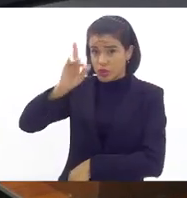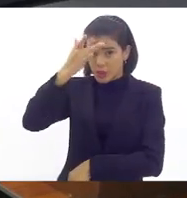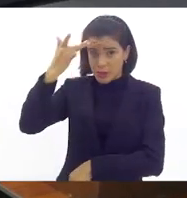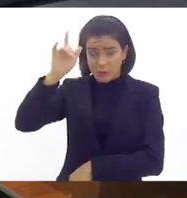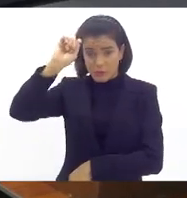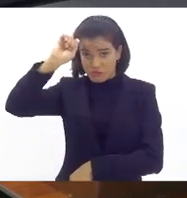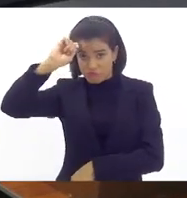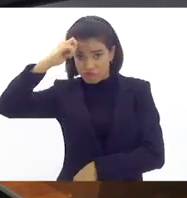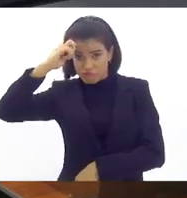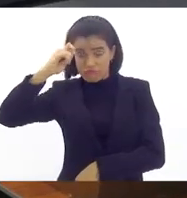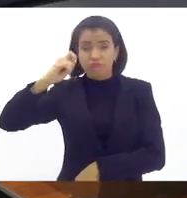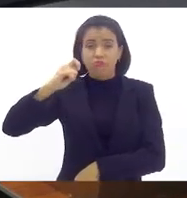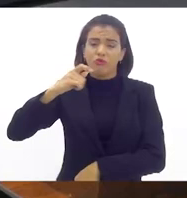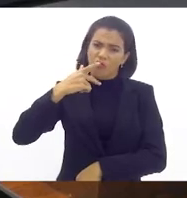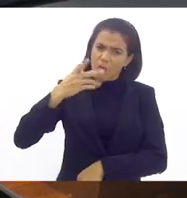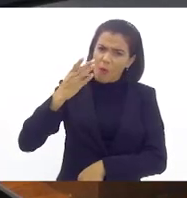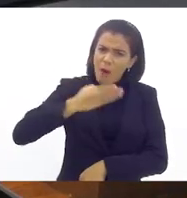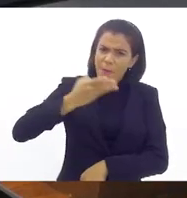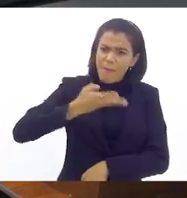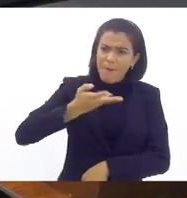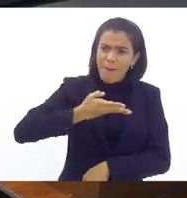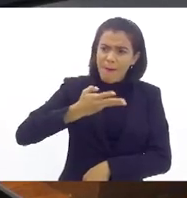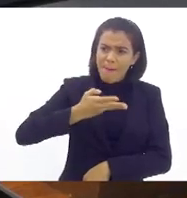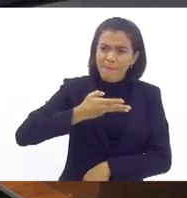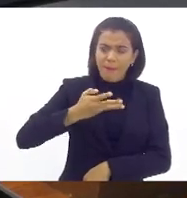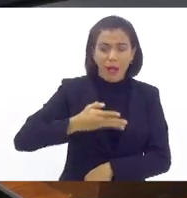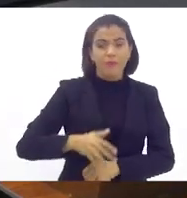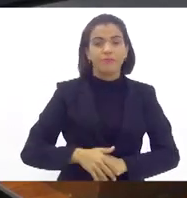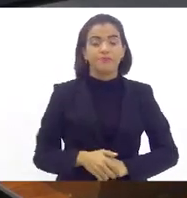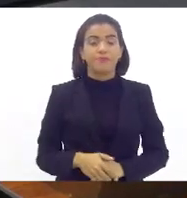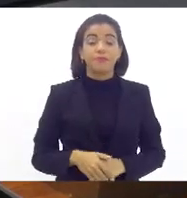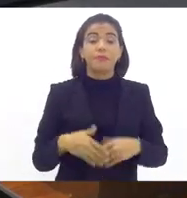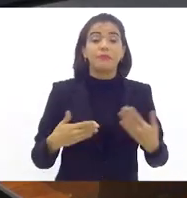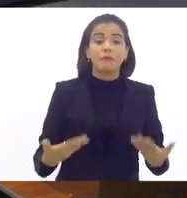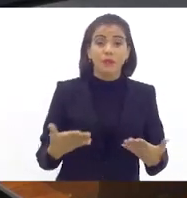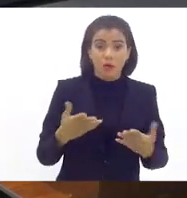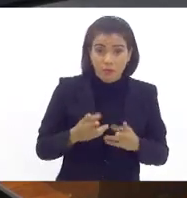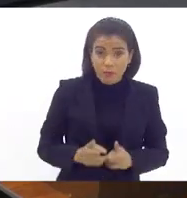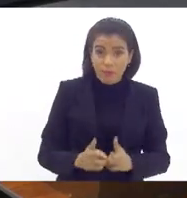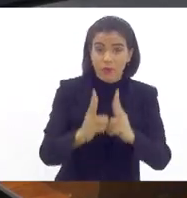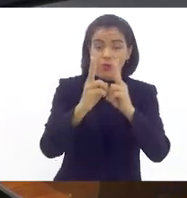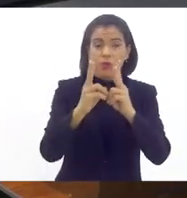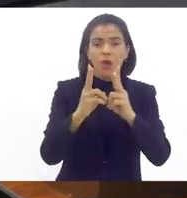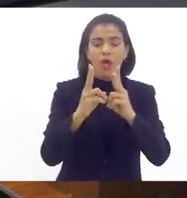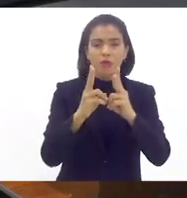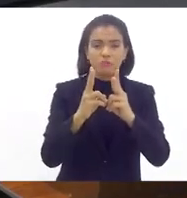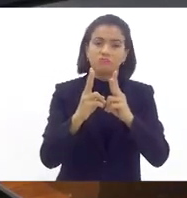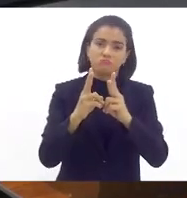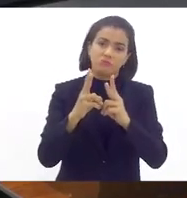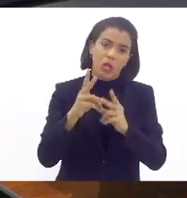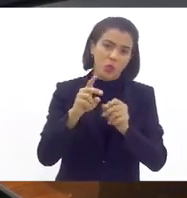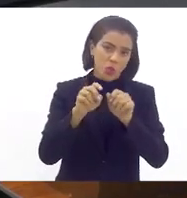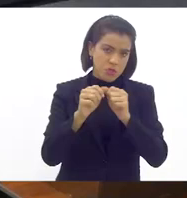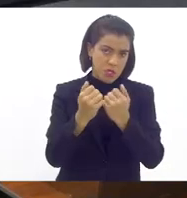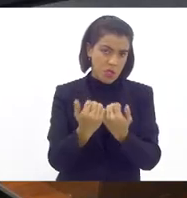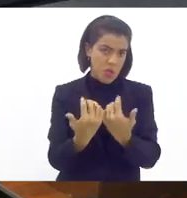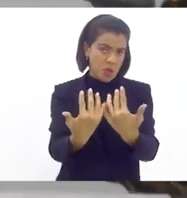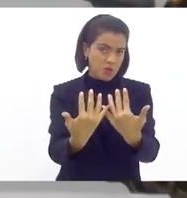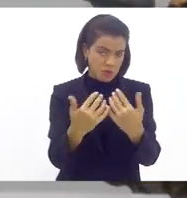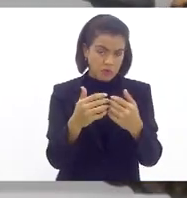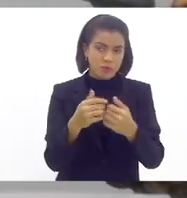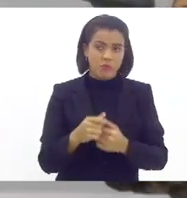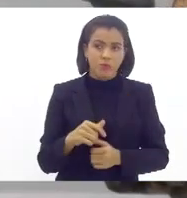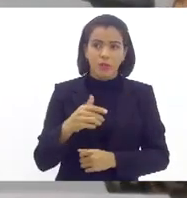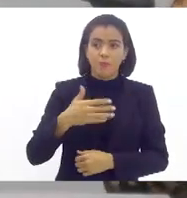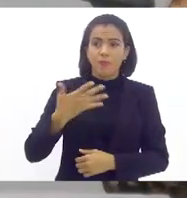tempo, vamos aí acelerar. Professor Josemar. Então, vamos dar sequência aqui à nossa audiência, o